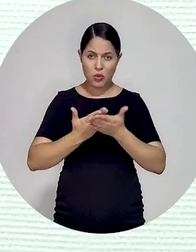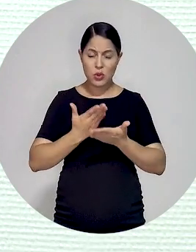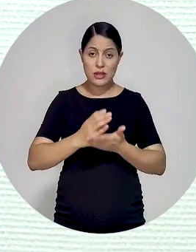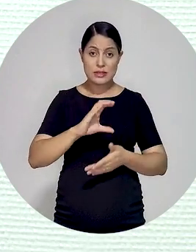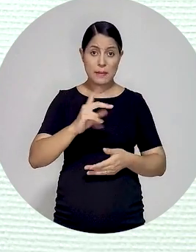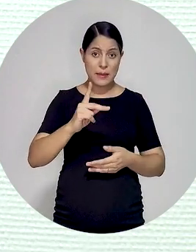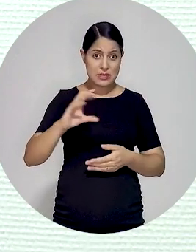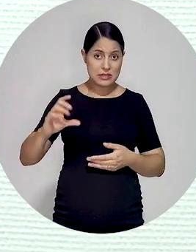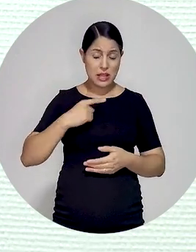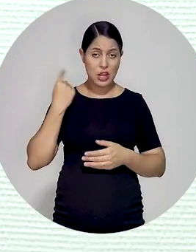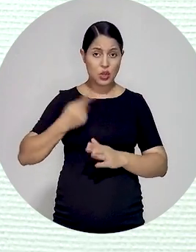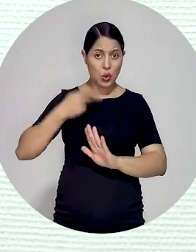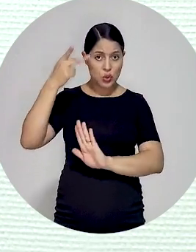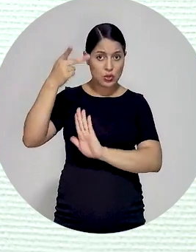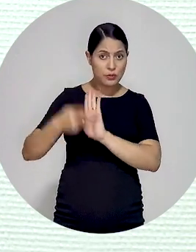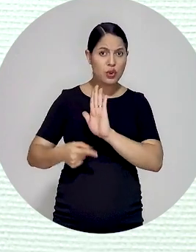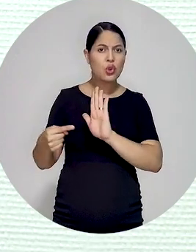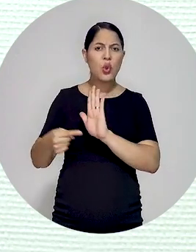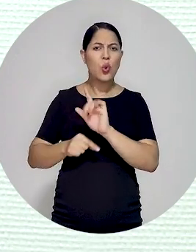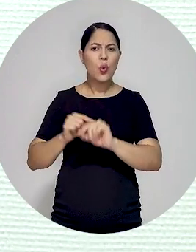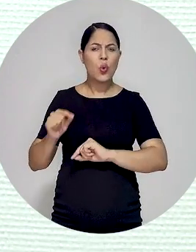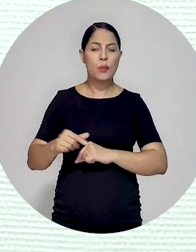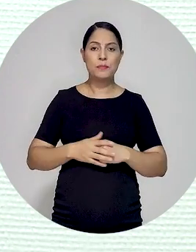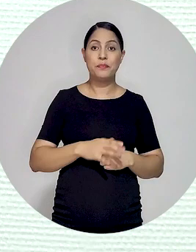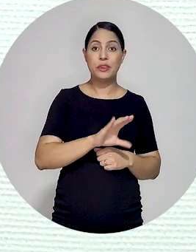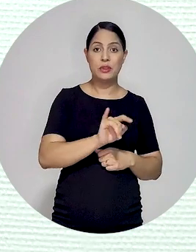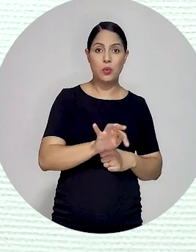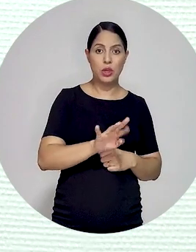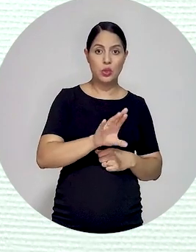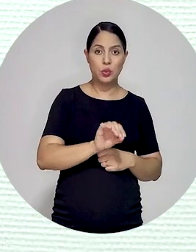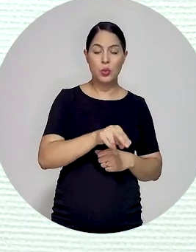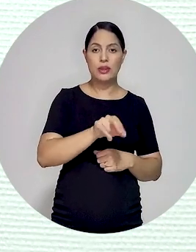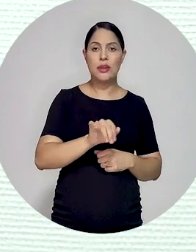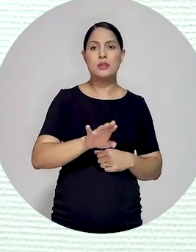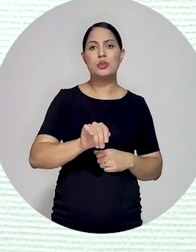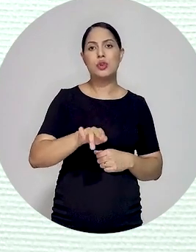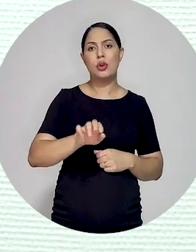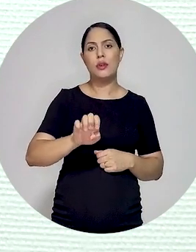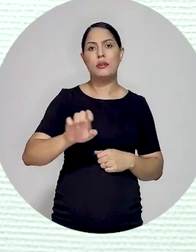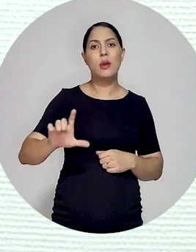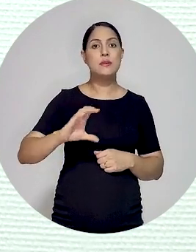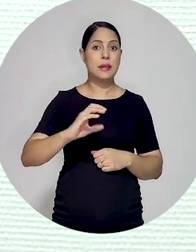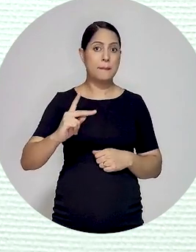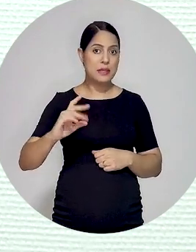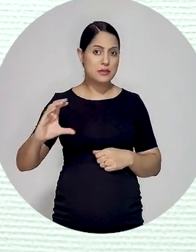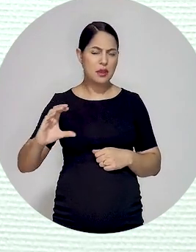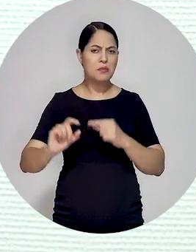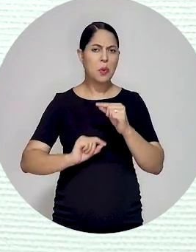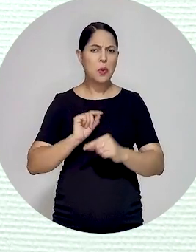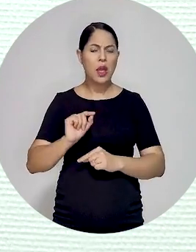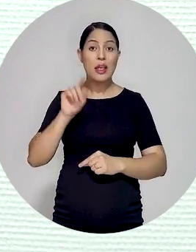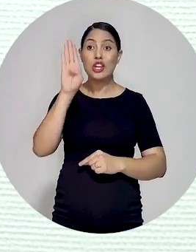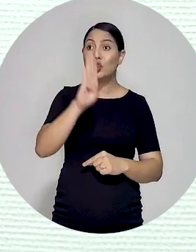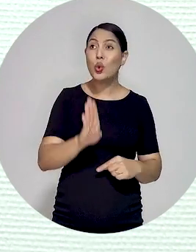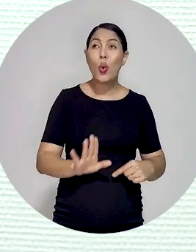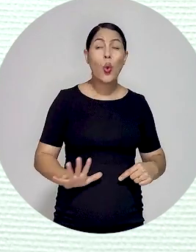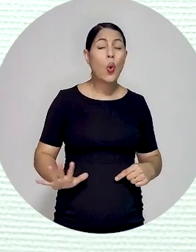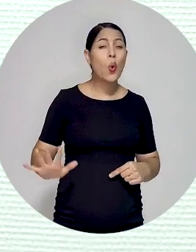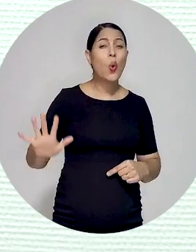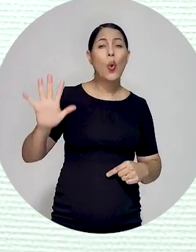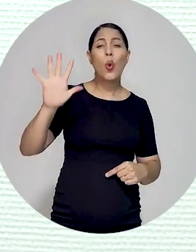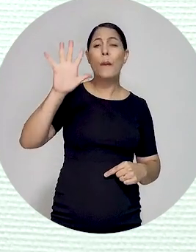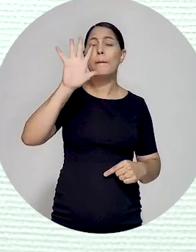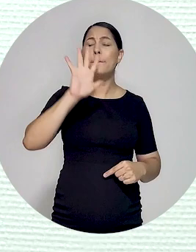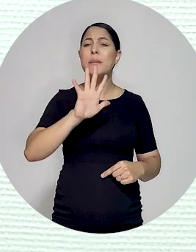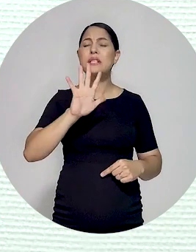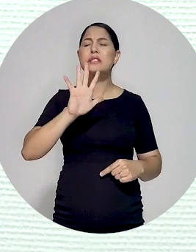Estudos do CPC montou um projeto ambicioso que se chama Circuito Nacional do CPC, Circuito Nacional de